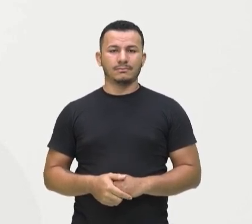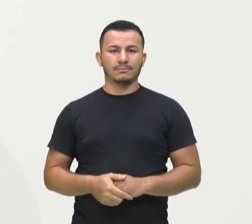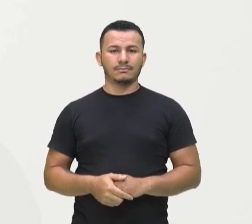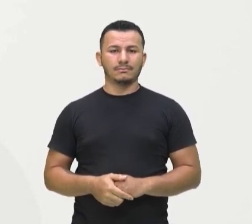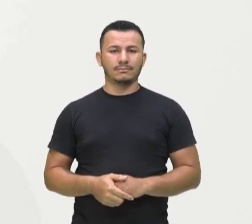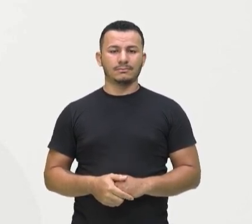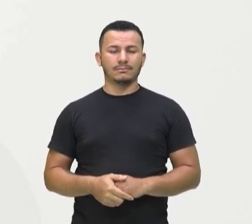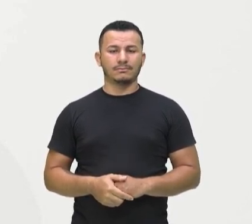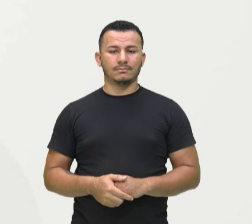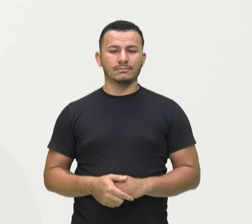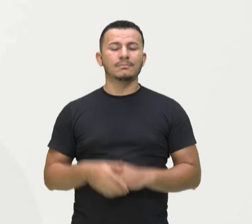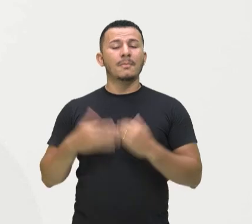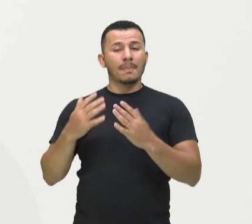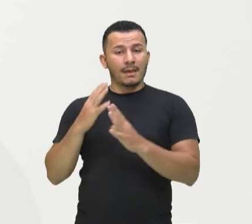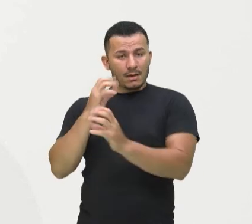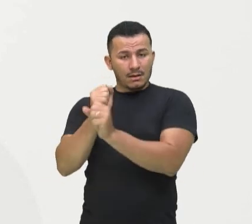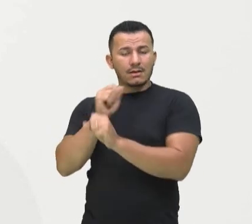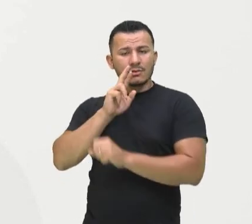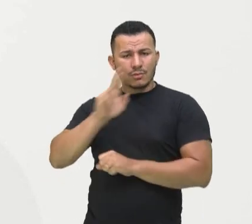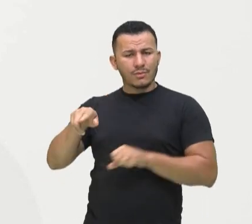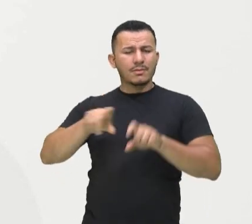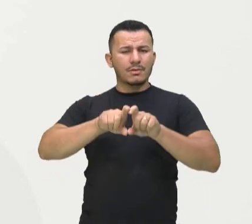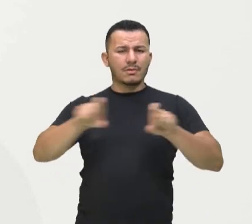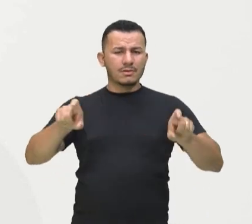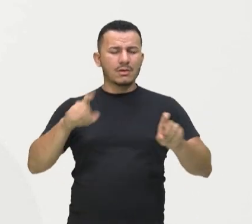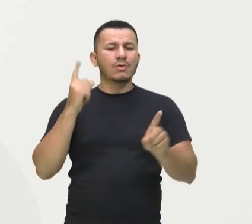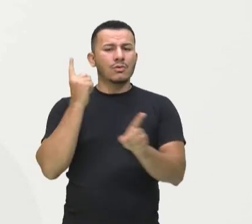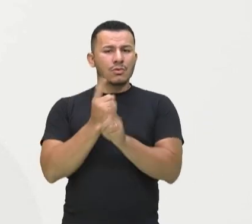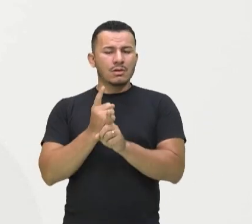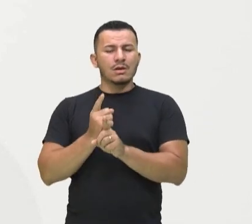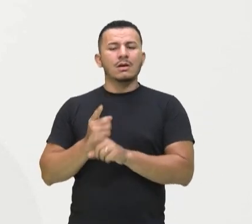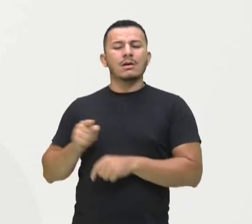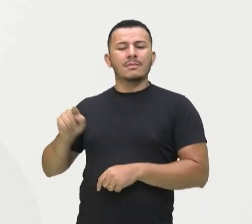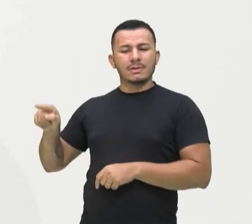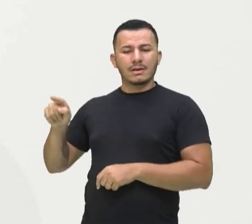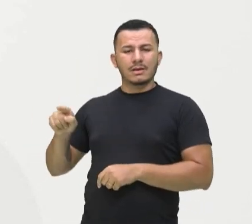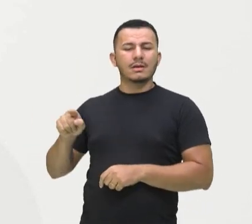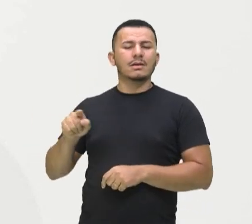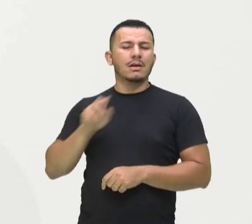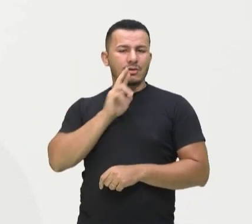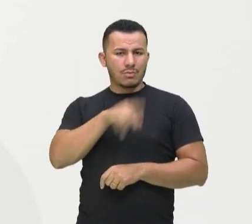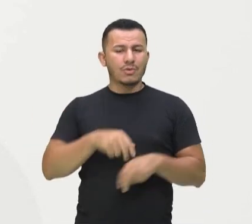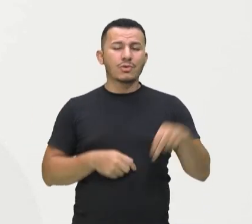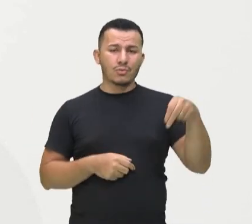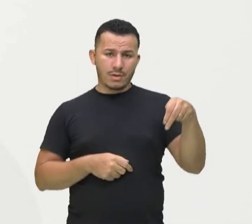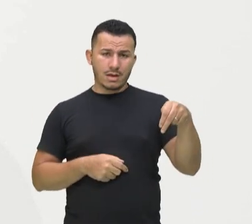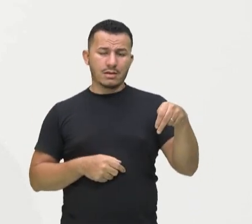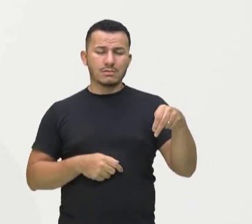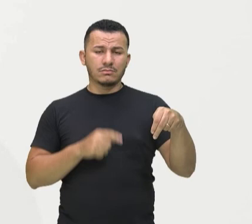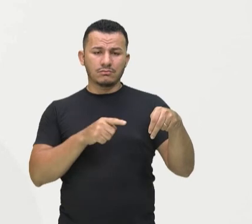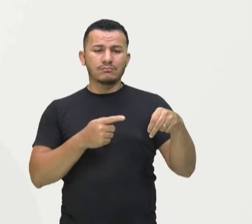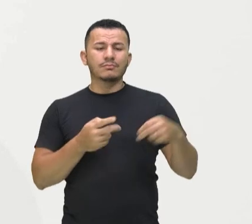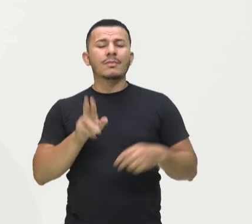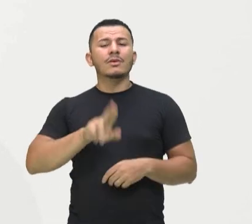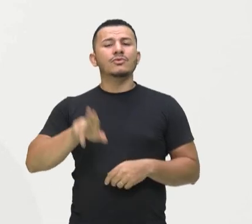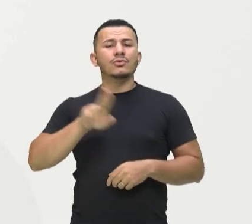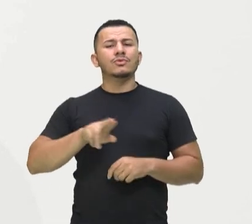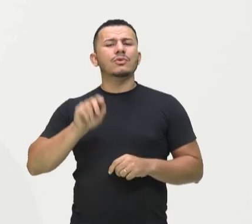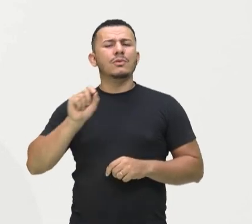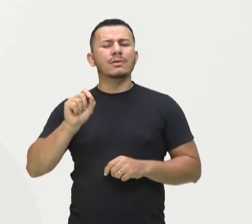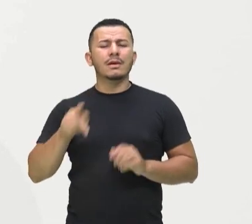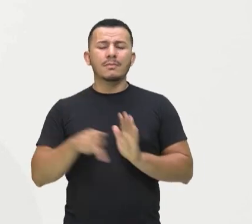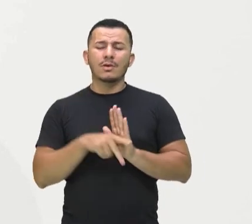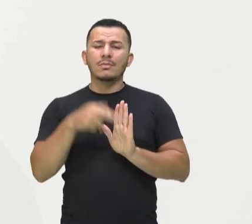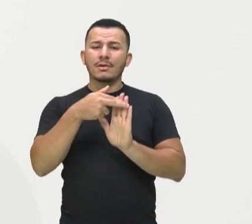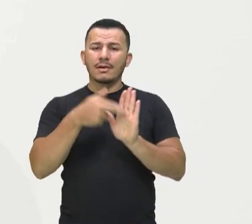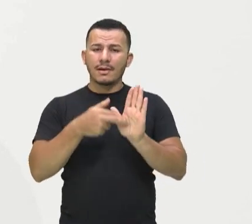Então, resolvemos a nossa equação e encontramos aí o valor do N, tá legal? E fizemos o quê? Usamos a